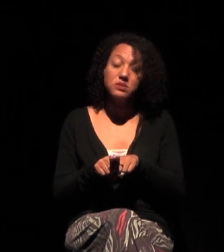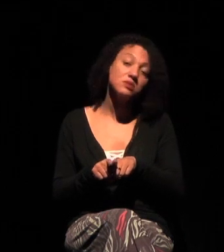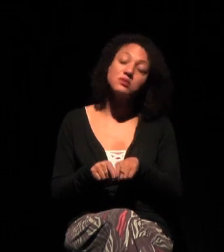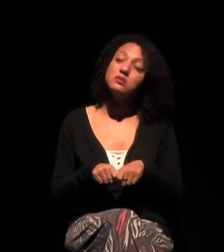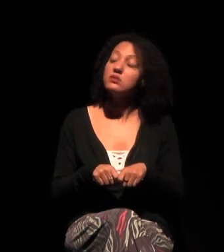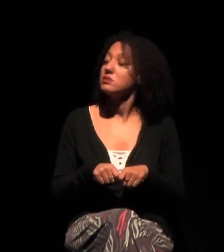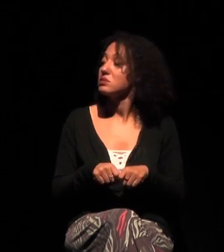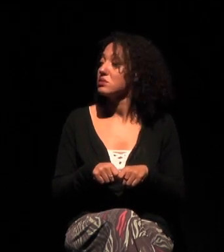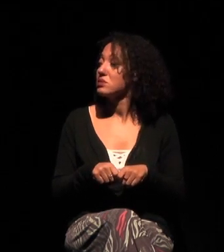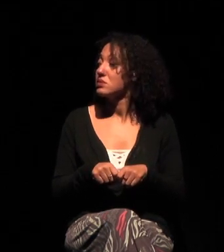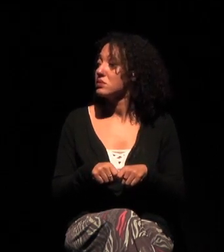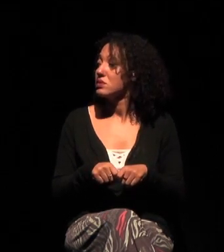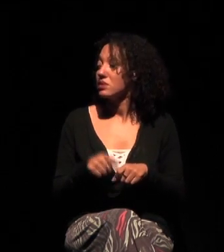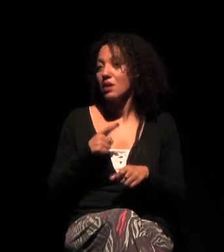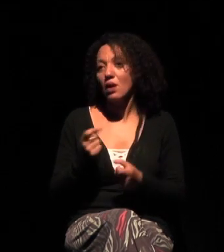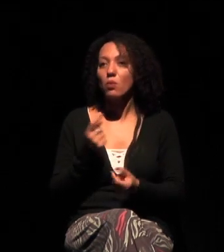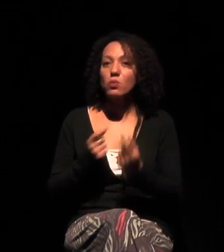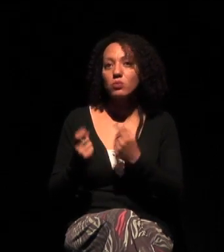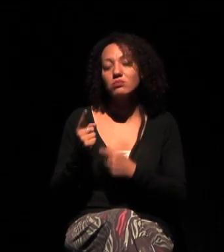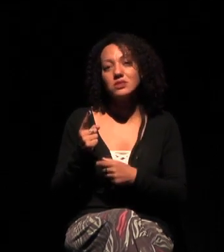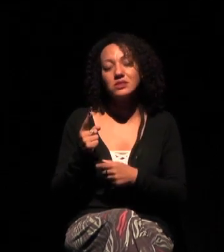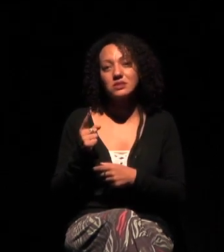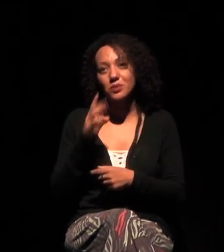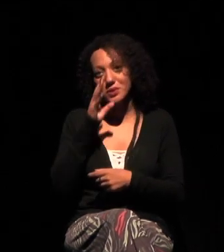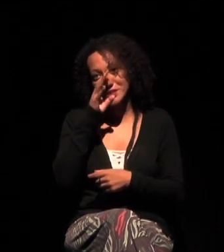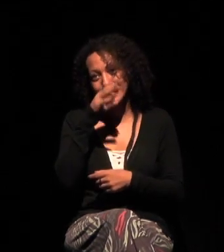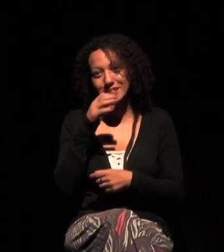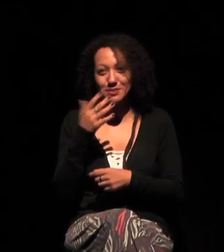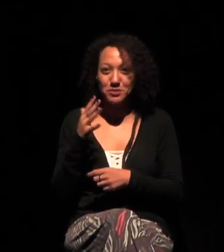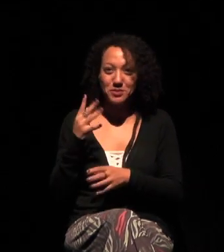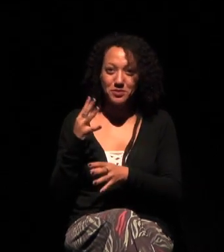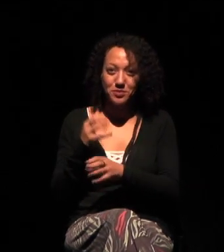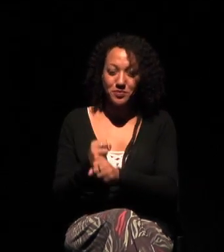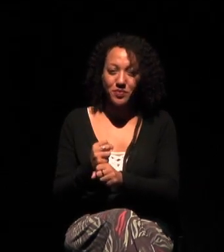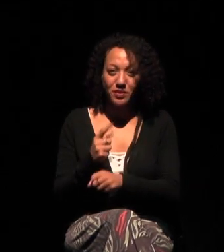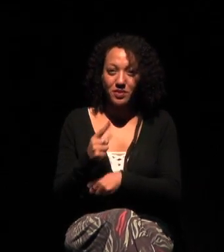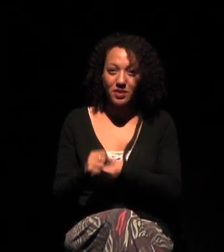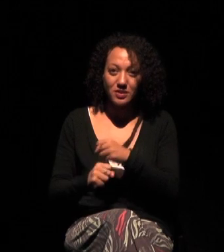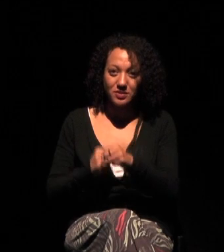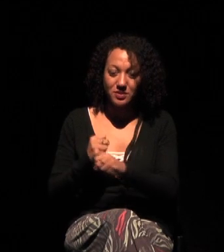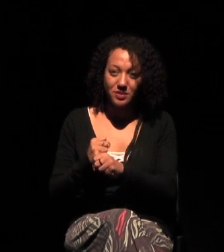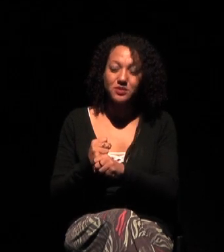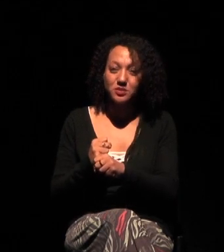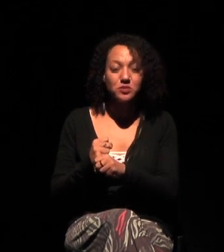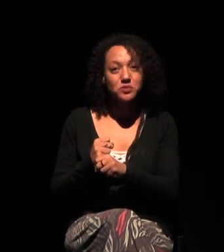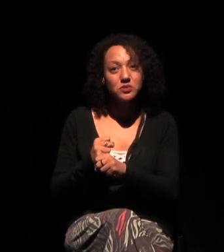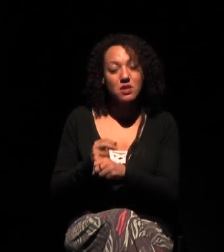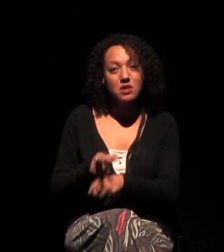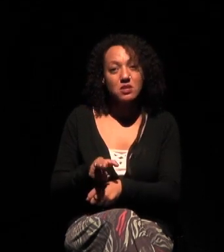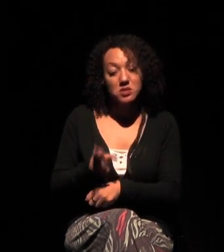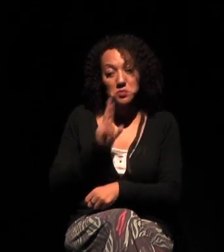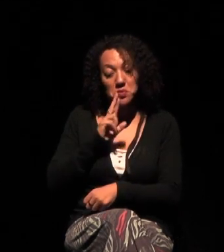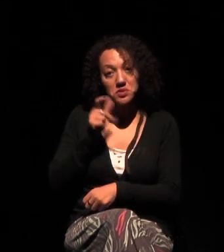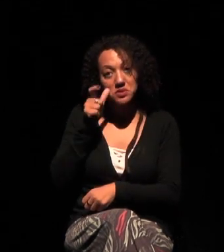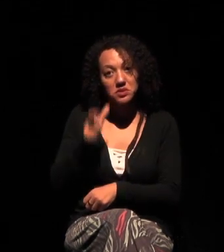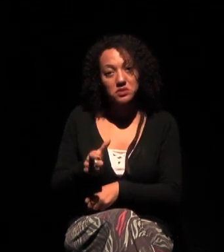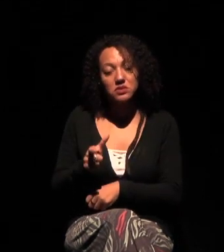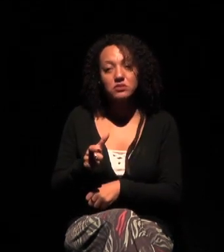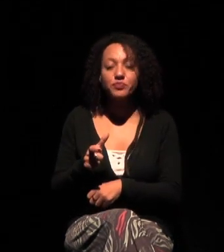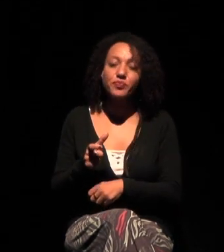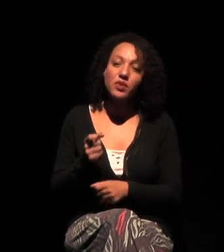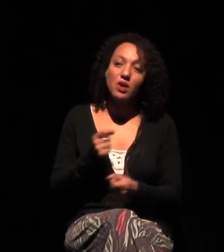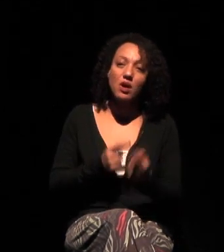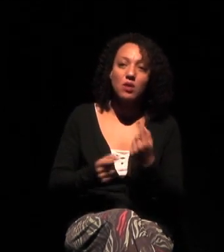são as resistentes ao fim de dez anos é um é um resultado bem interessantes é alguns resultados